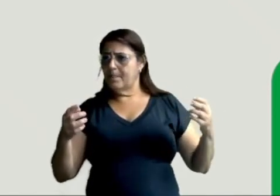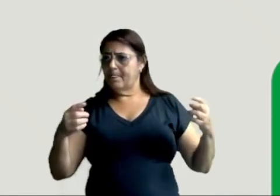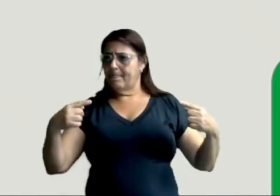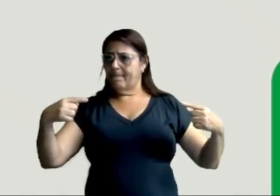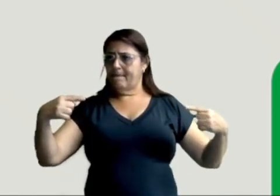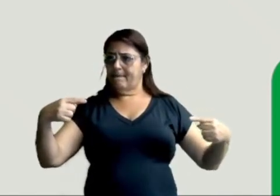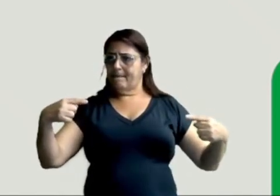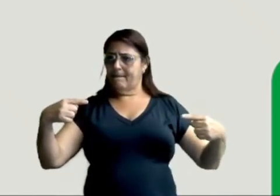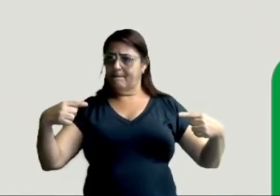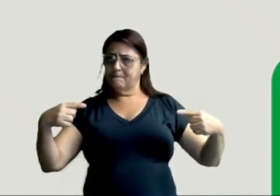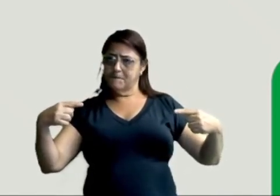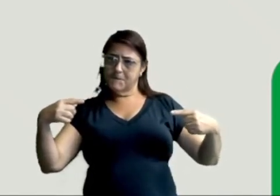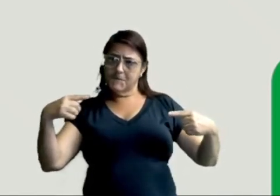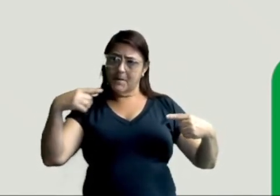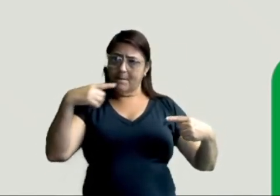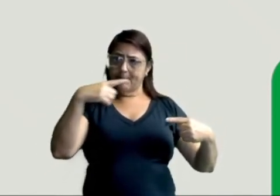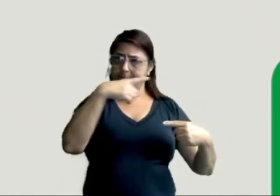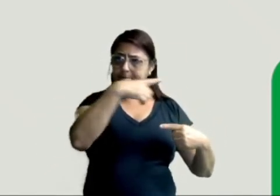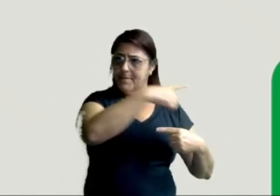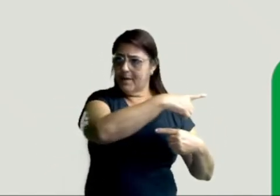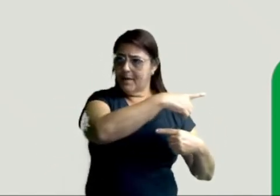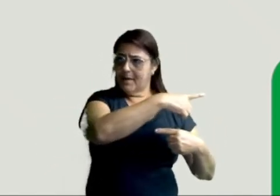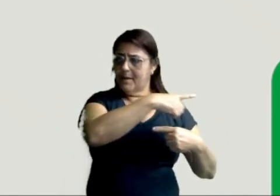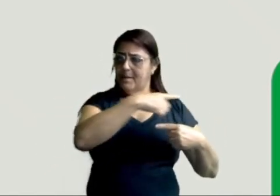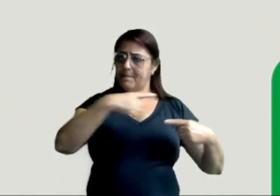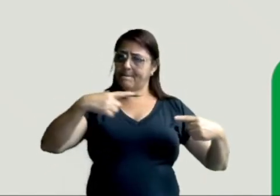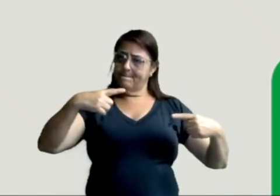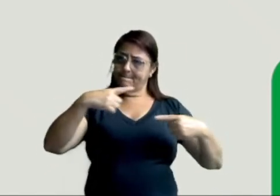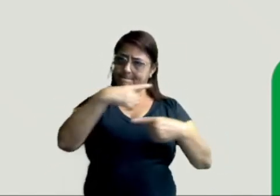Olha. O que vai acontecer?